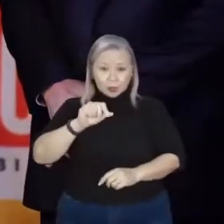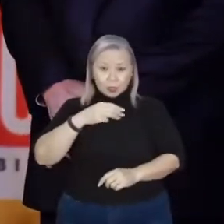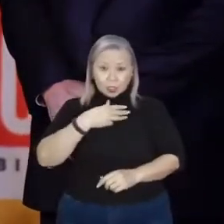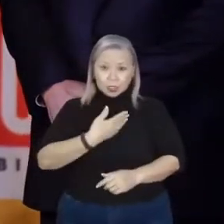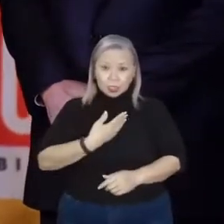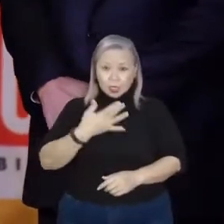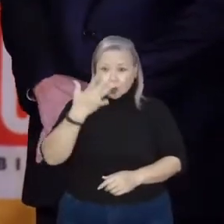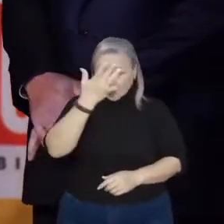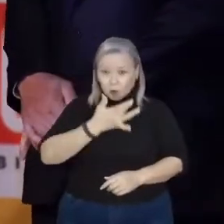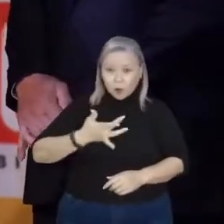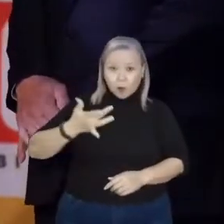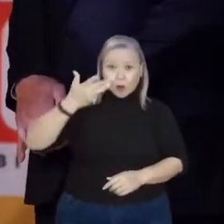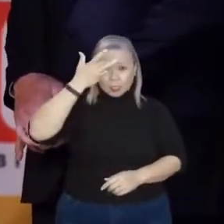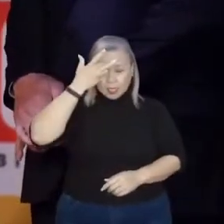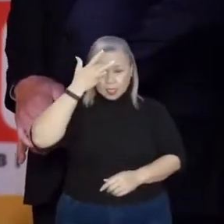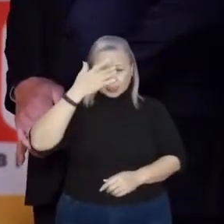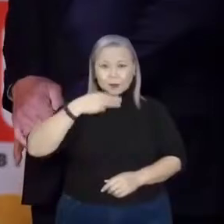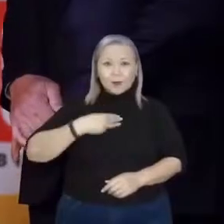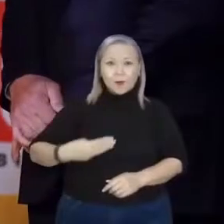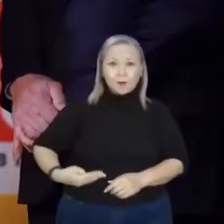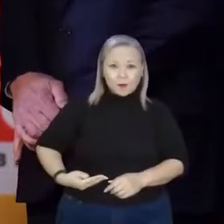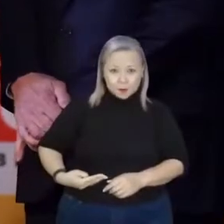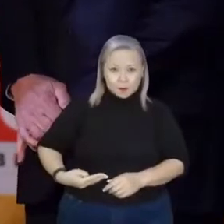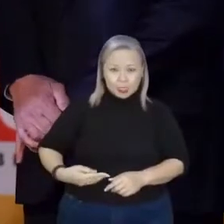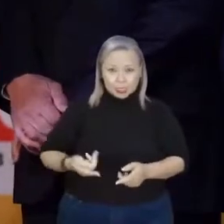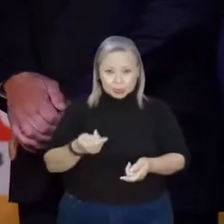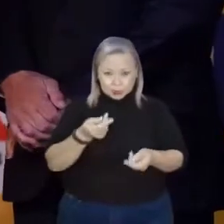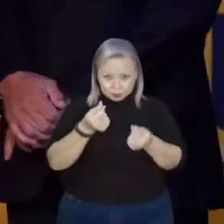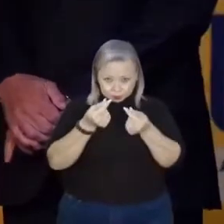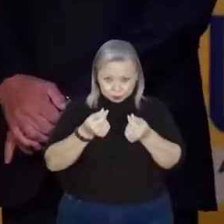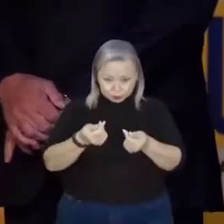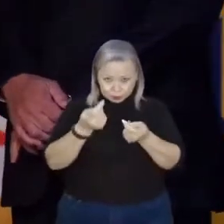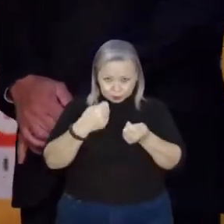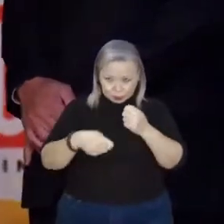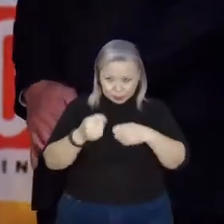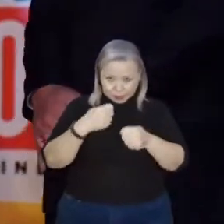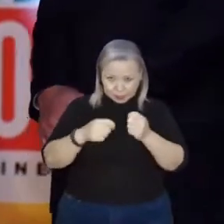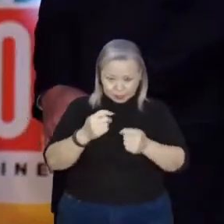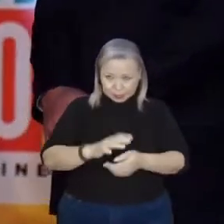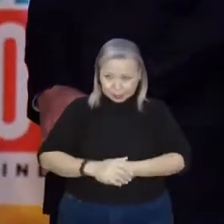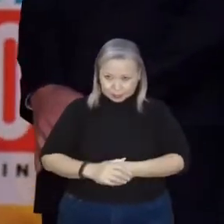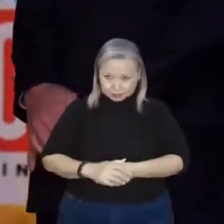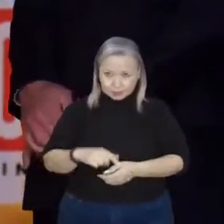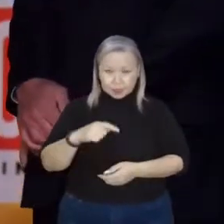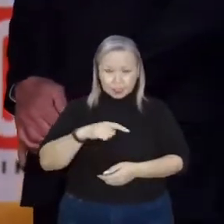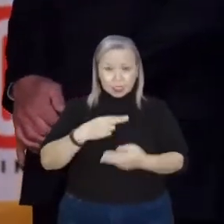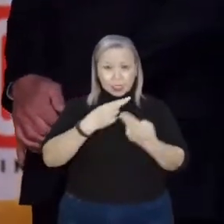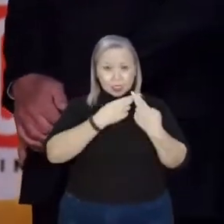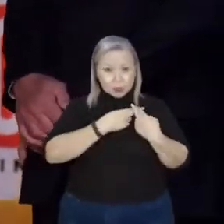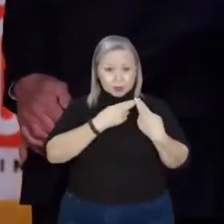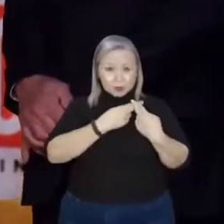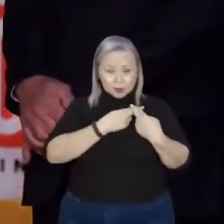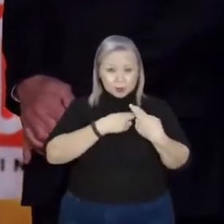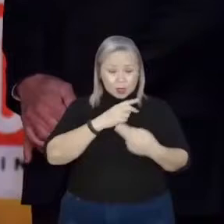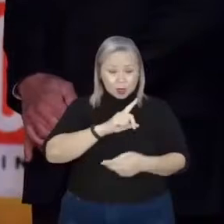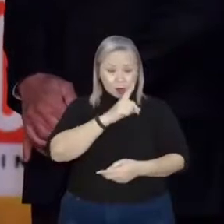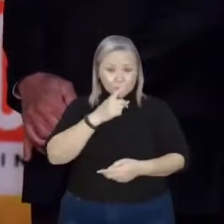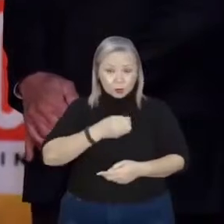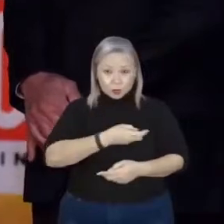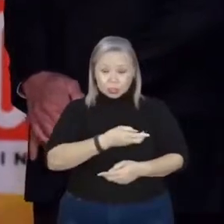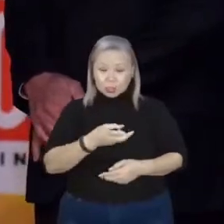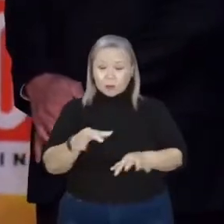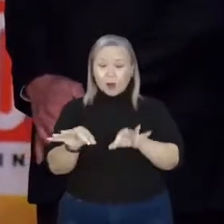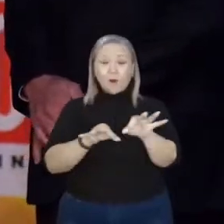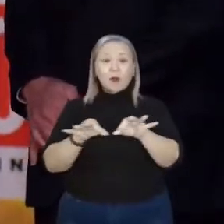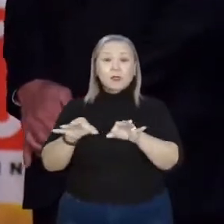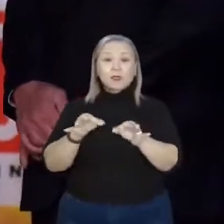Haddad como ministro da Fazenda. Ele tem a incumbência de ter uns dias para montar a sua equipe